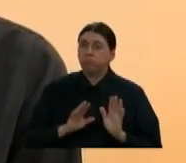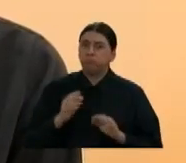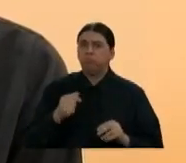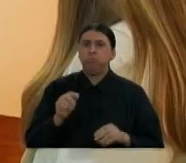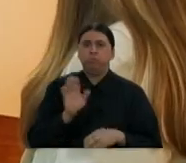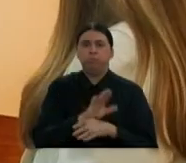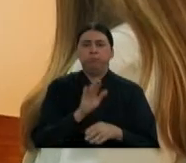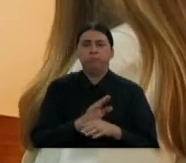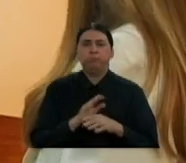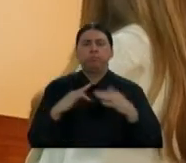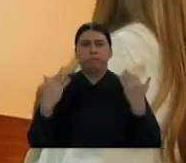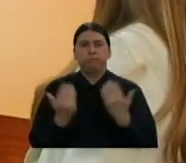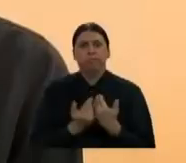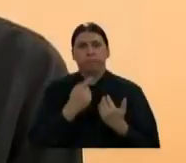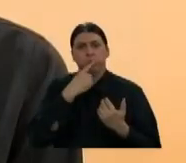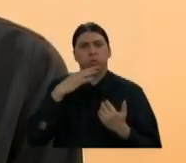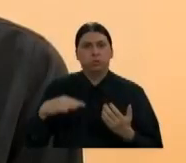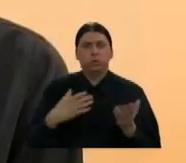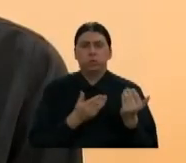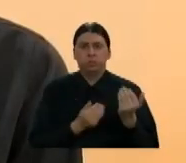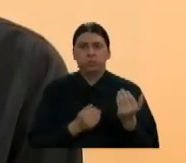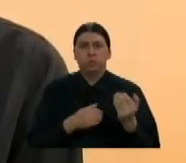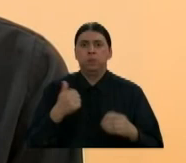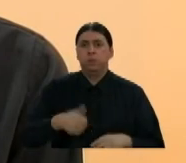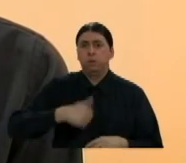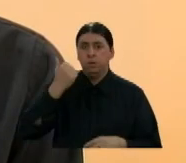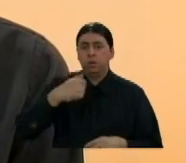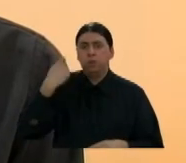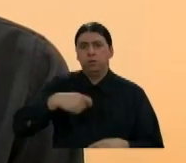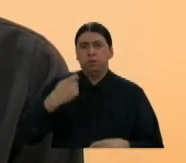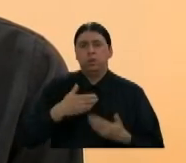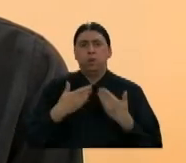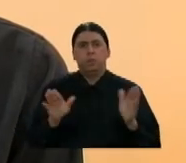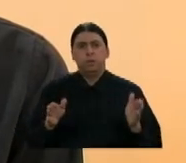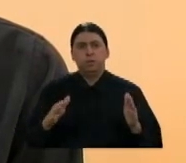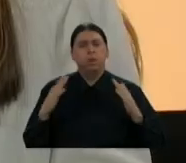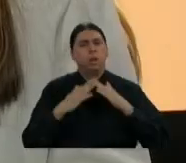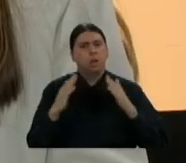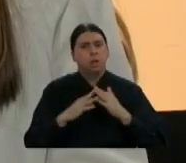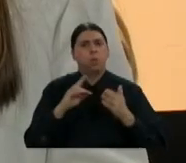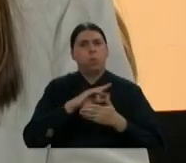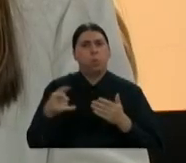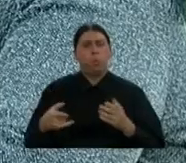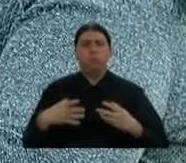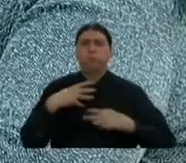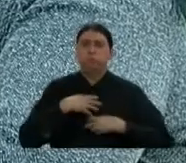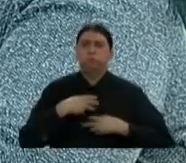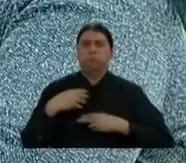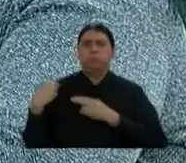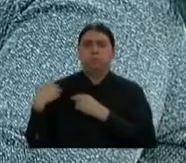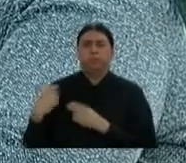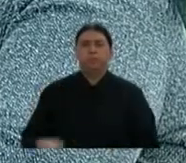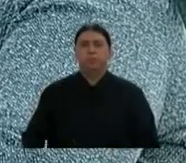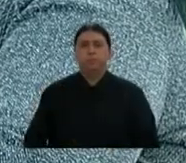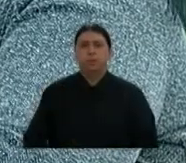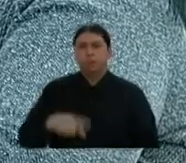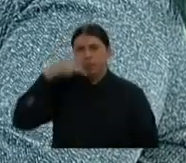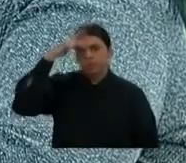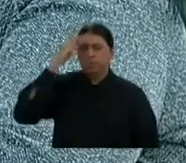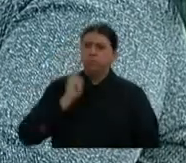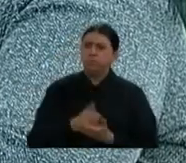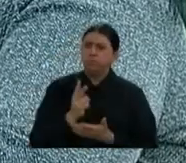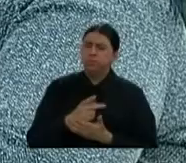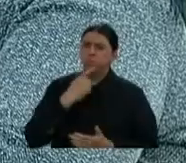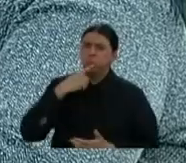e tentar melhorar eu penso que a gente tem que abrir as casas abrir de forma responsável o pagamento efetivo é para